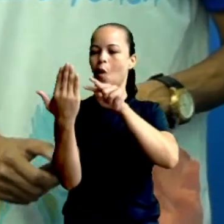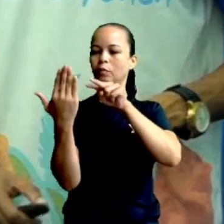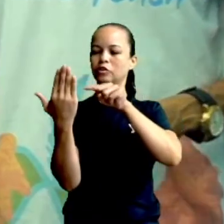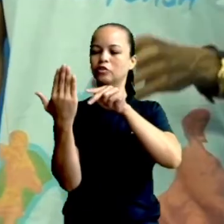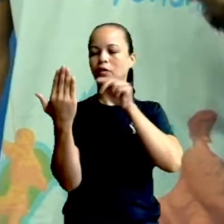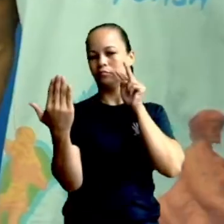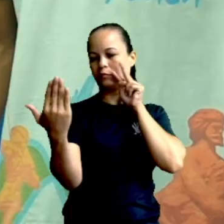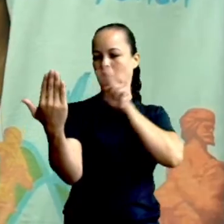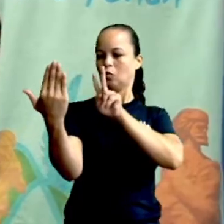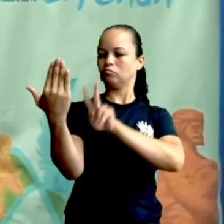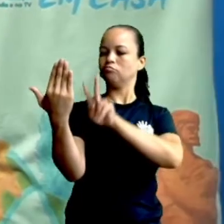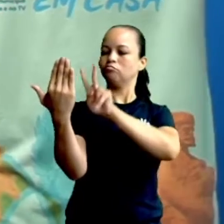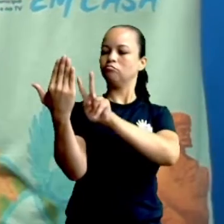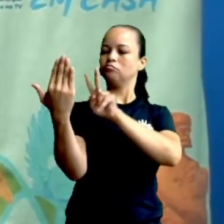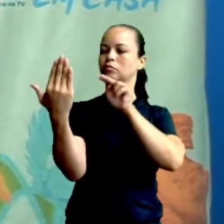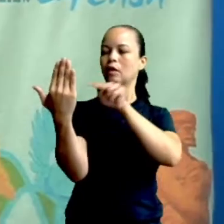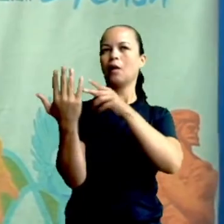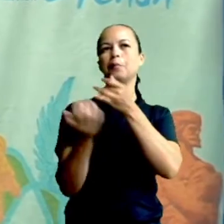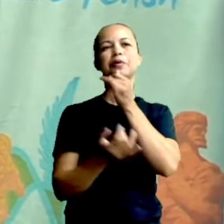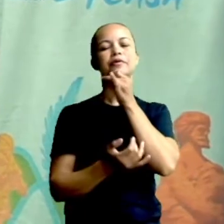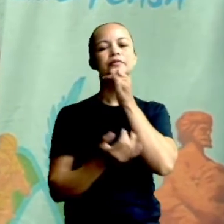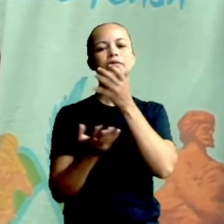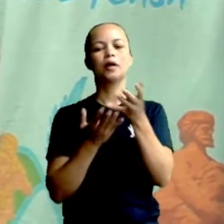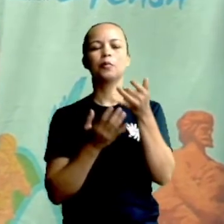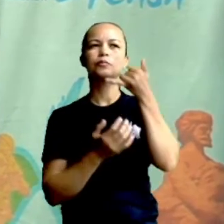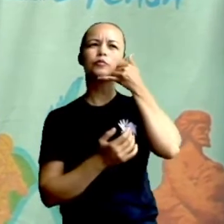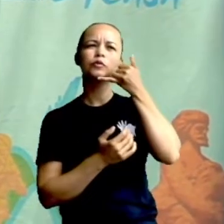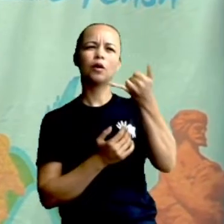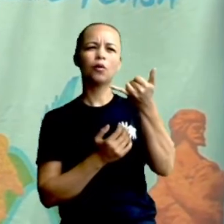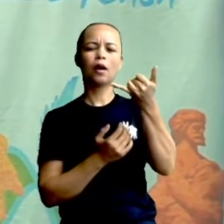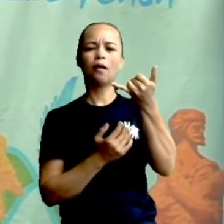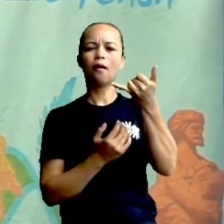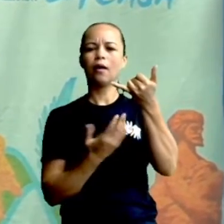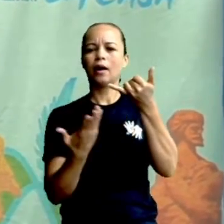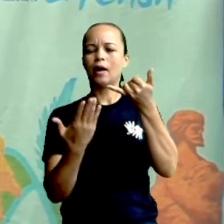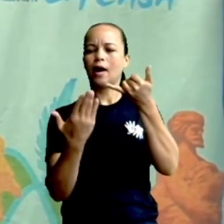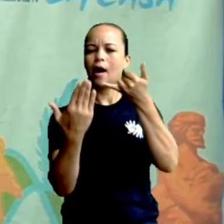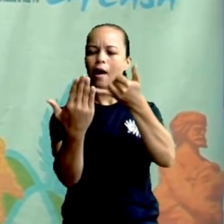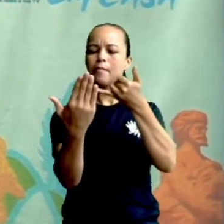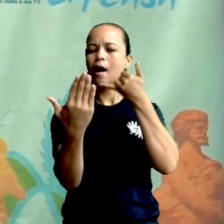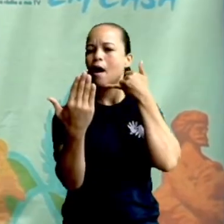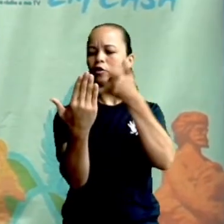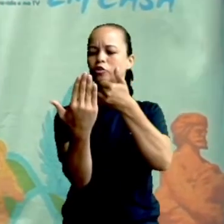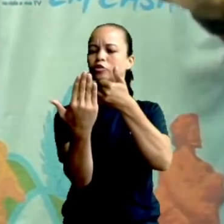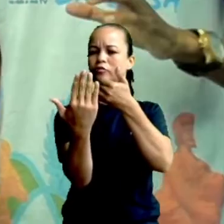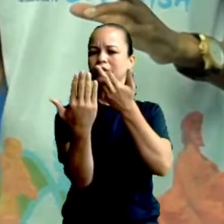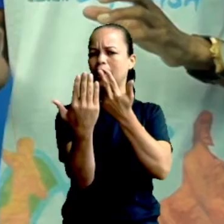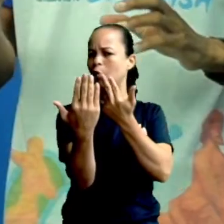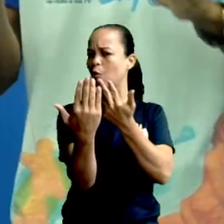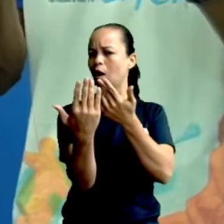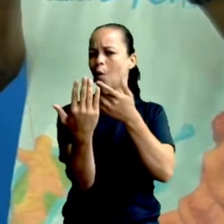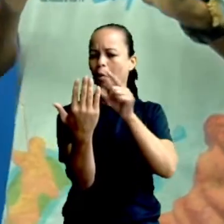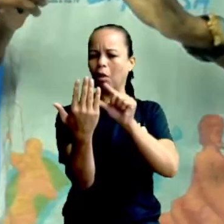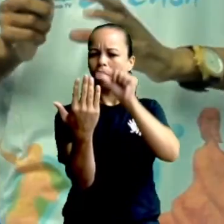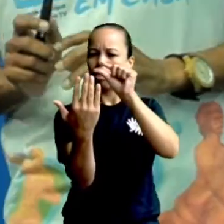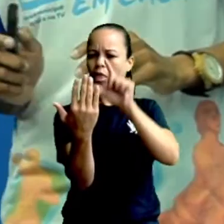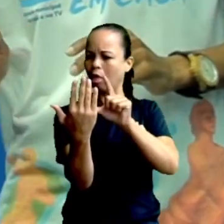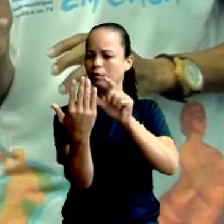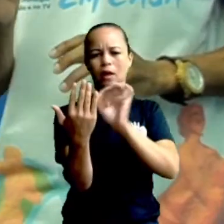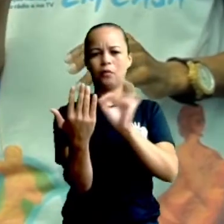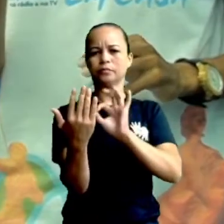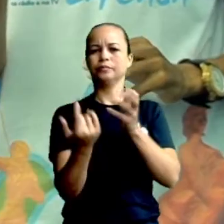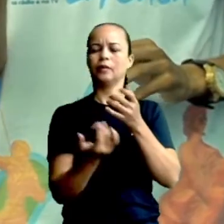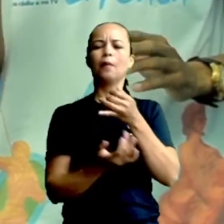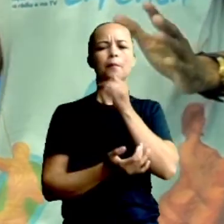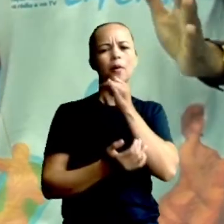colocar um celular com um objeto, tá? A imagem do celular vai estar no mesmo tamanho. Você pode até pegar o celular depois, chegar